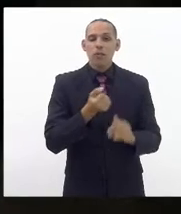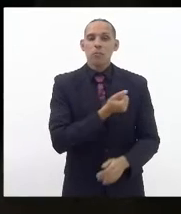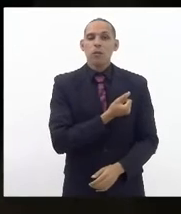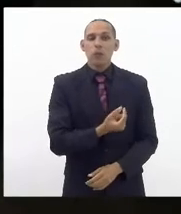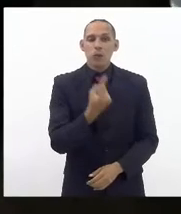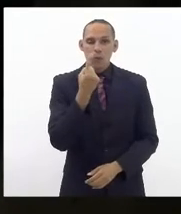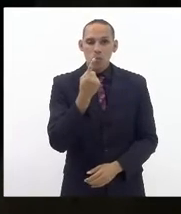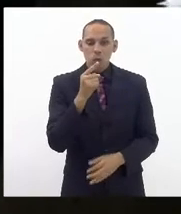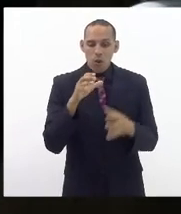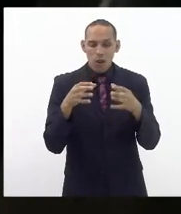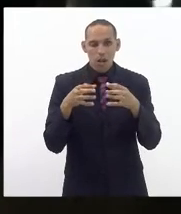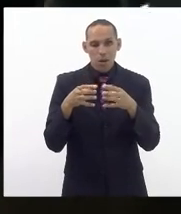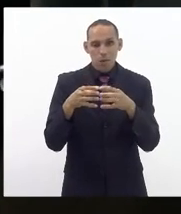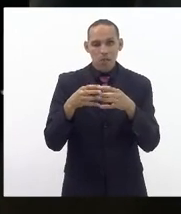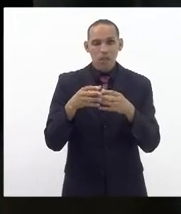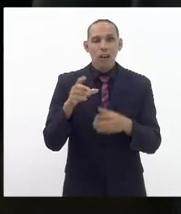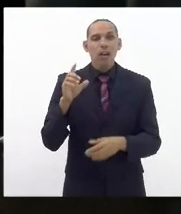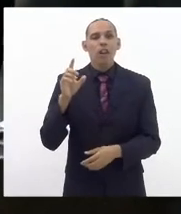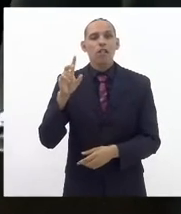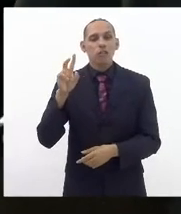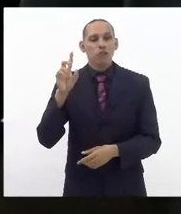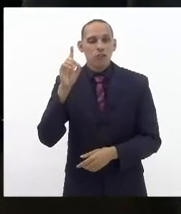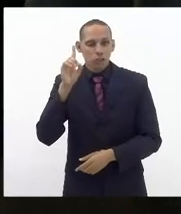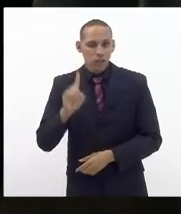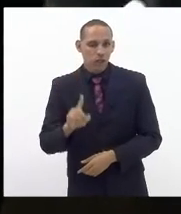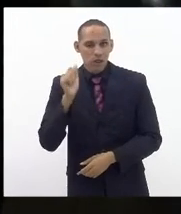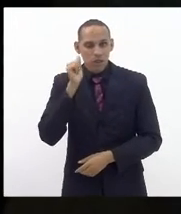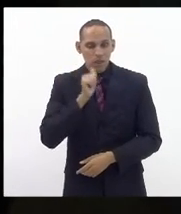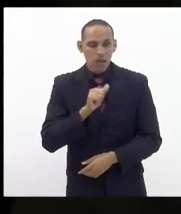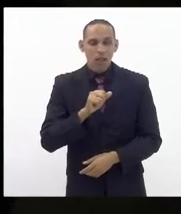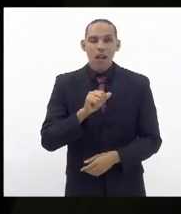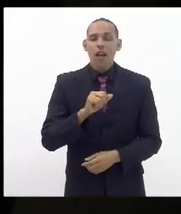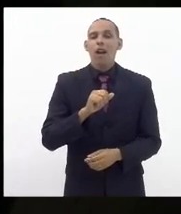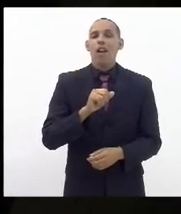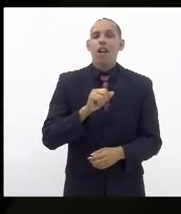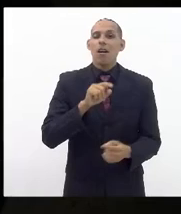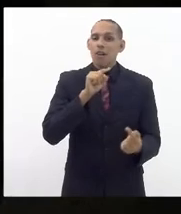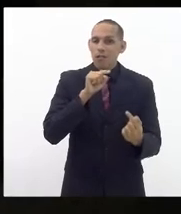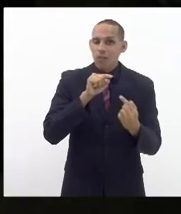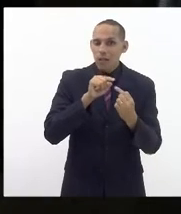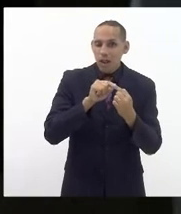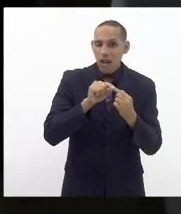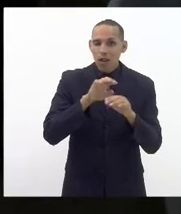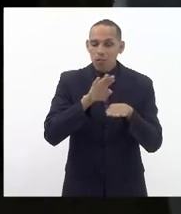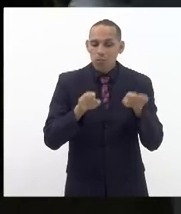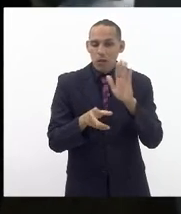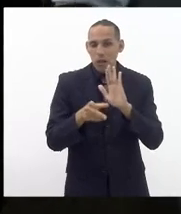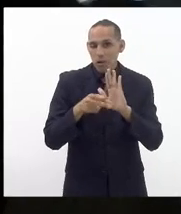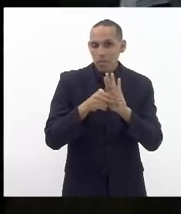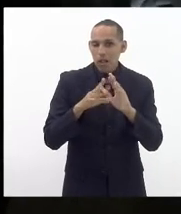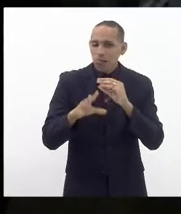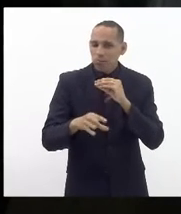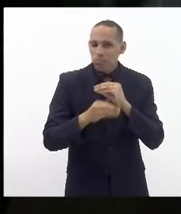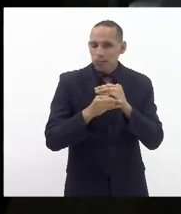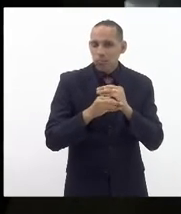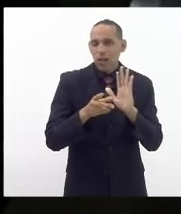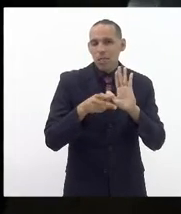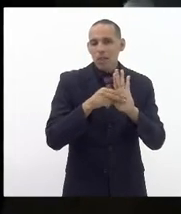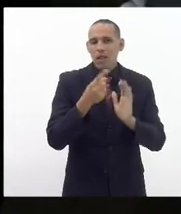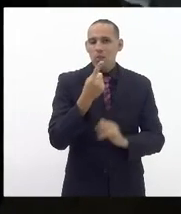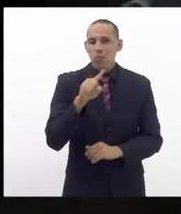da Comissão de Direitos da Mulher, favorável com subemenda aglutinativa às emendas 1, 3 e 9,